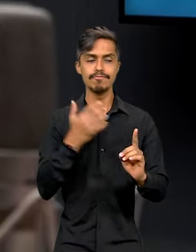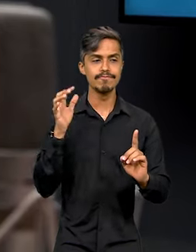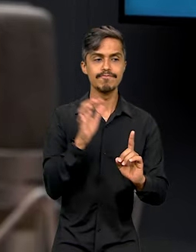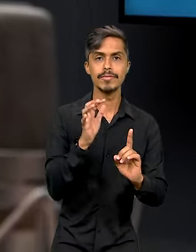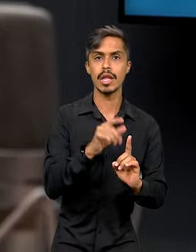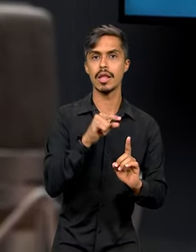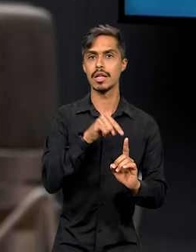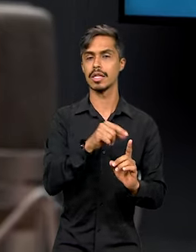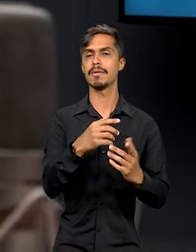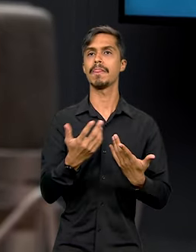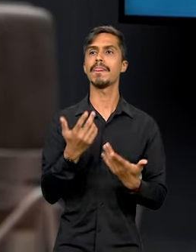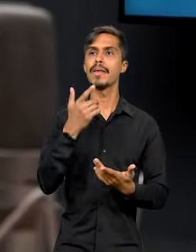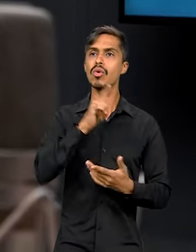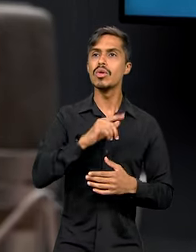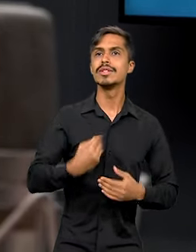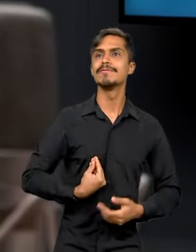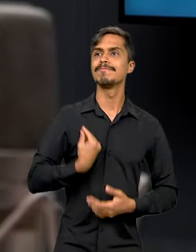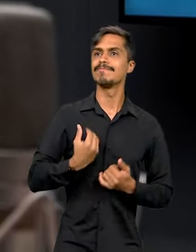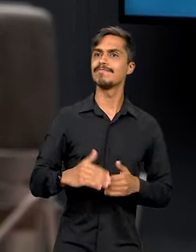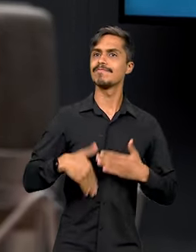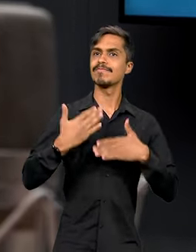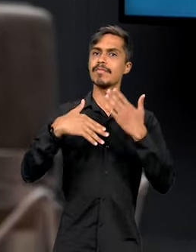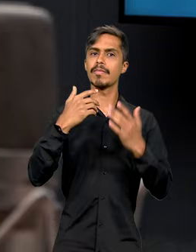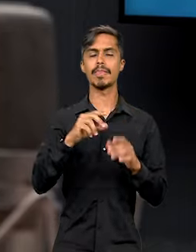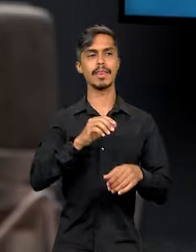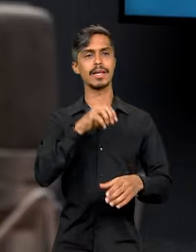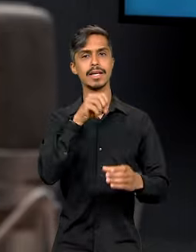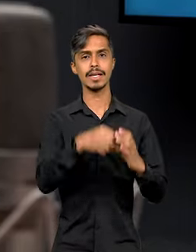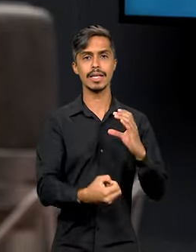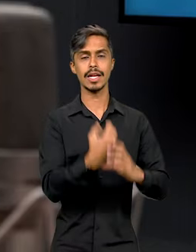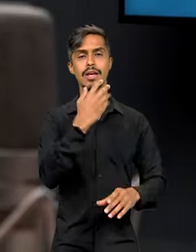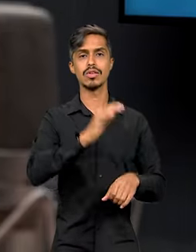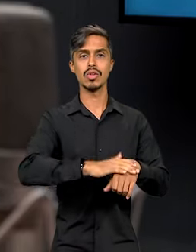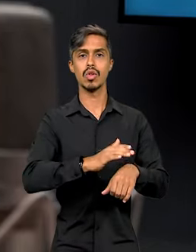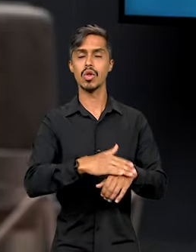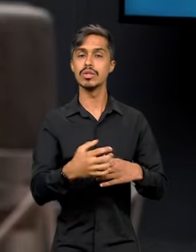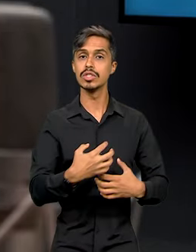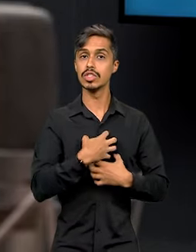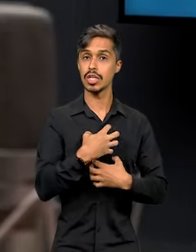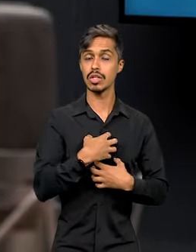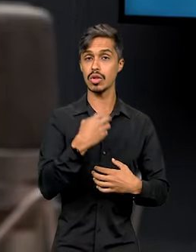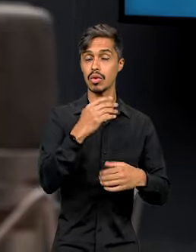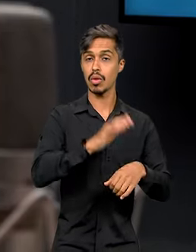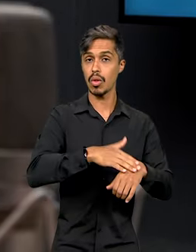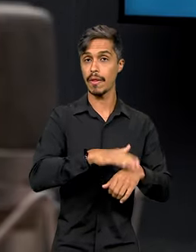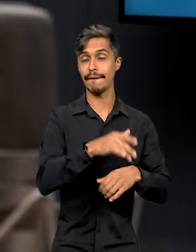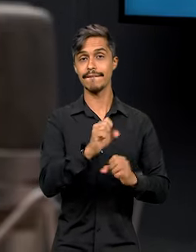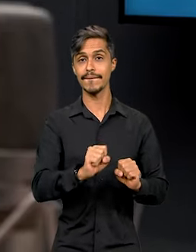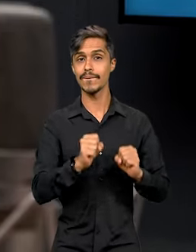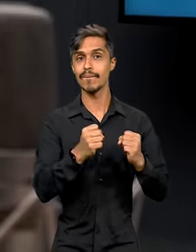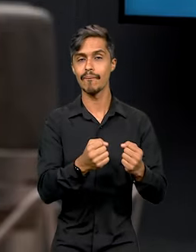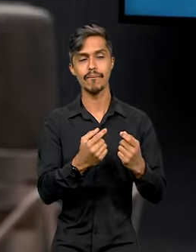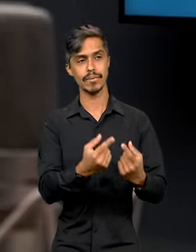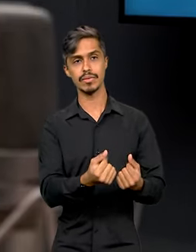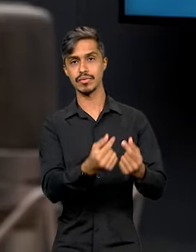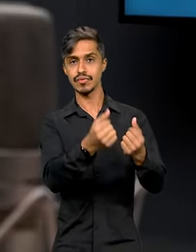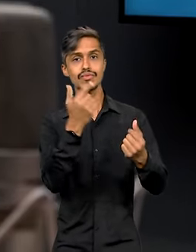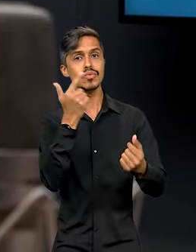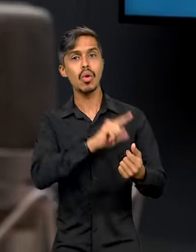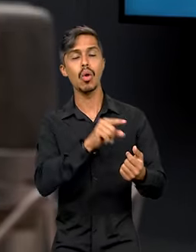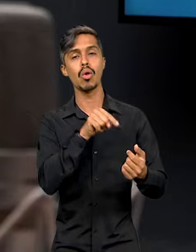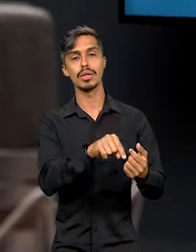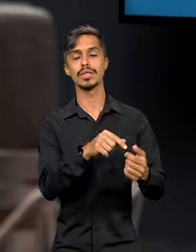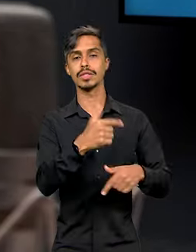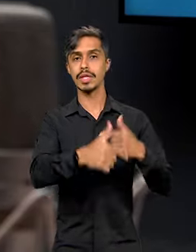convertimos pessoa pessoas que têm fortalezas para gerar seus próprios ingressos seus próprios sua própria renda ou ter os insumos